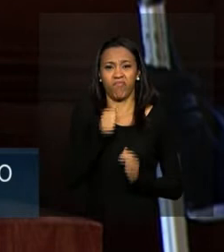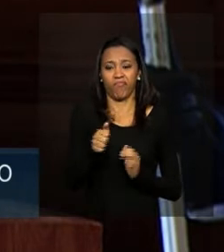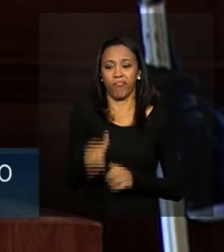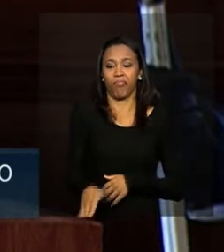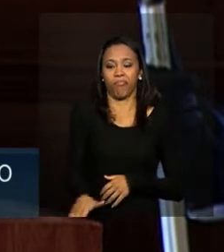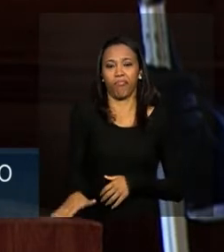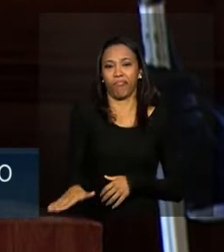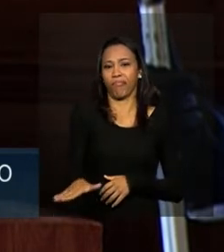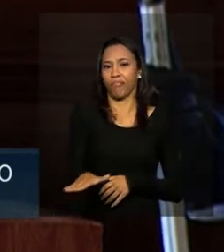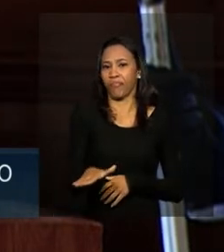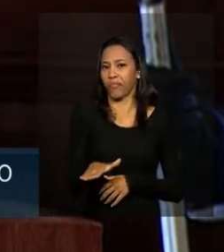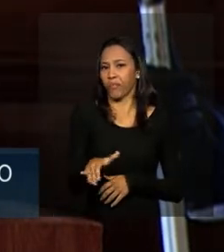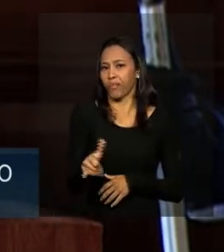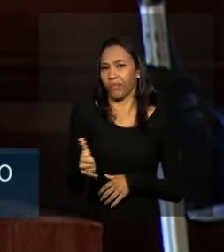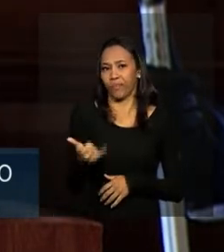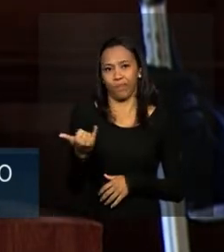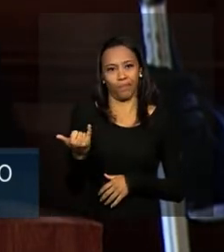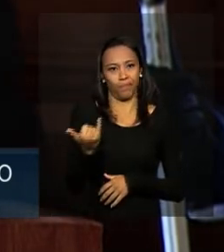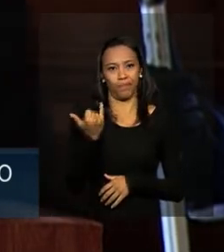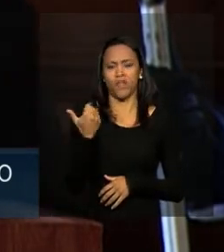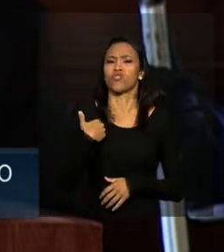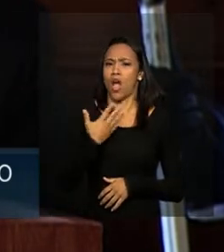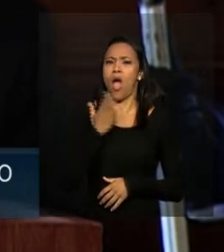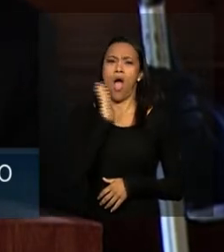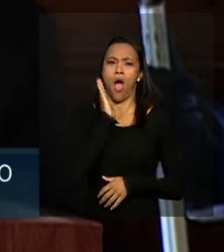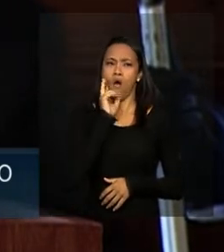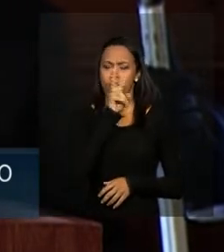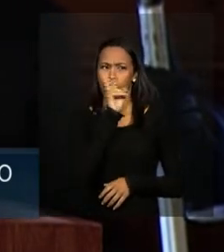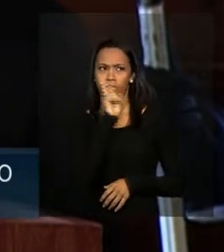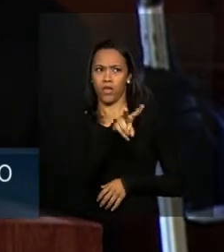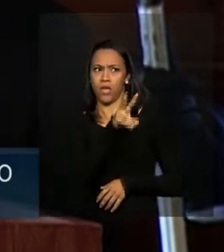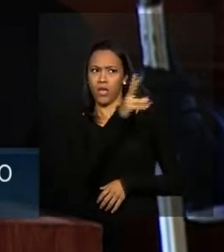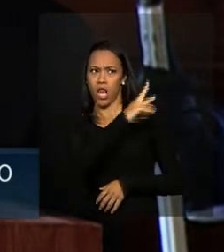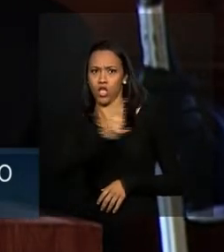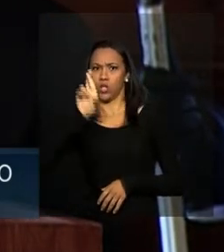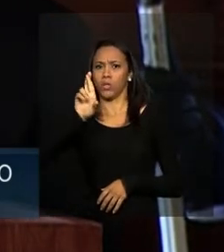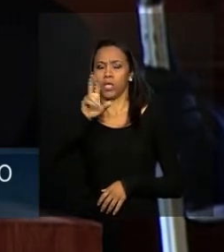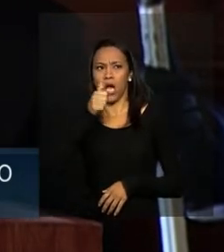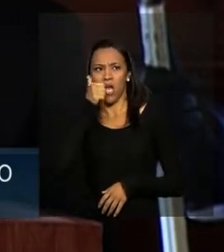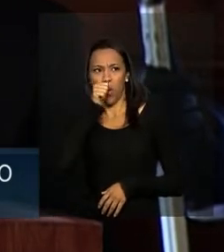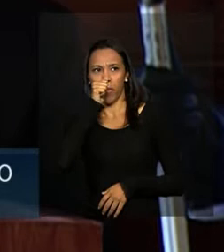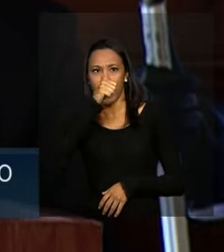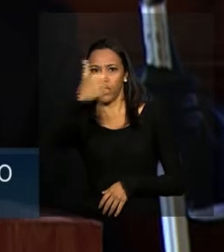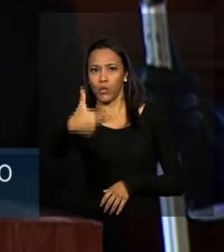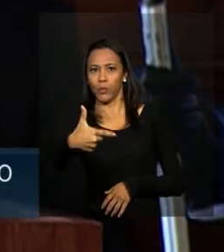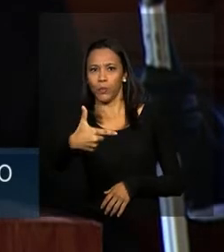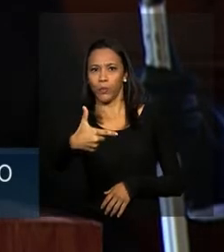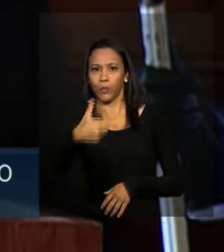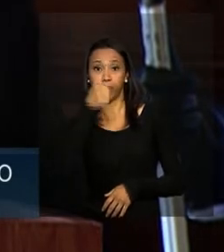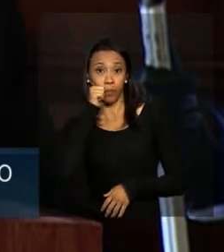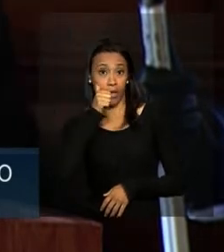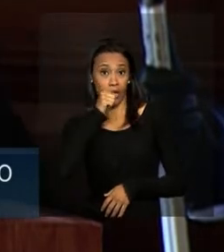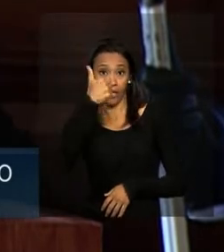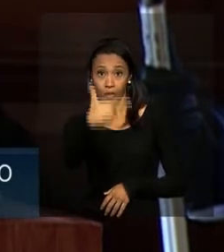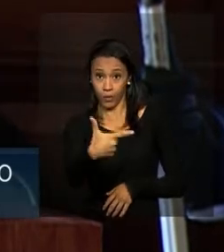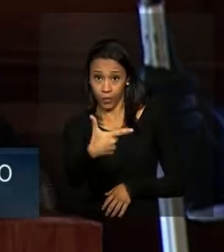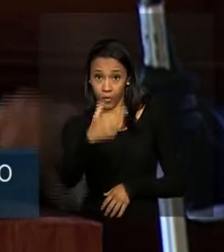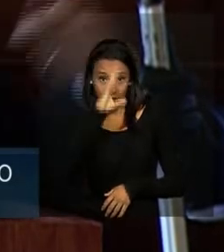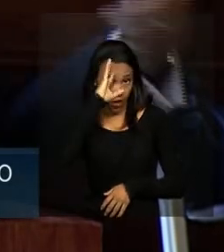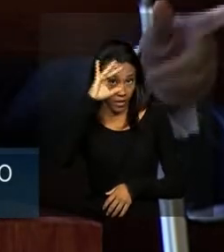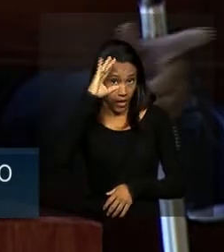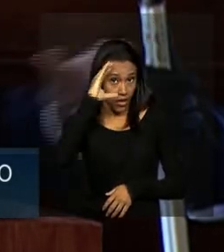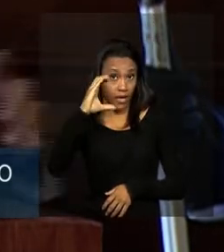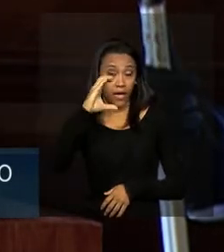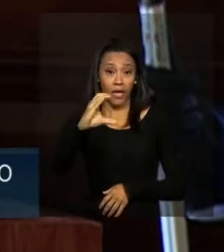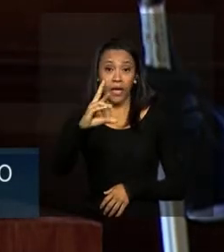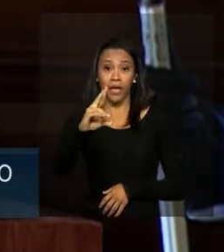ouvi confissões religiosas que dizem, bom, mas a mulher vem em segundo lugar, para os que são criacionistas, porque foi